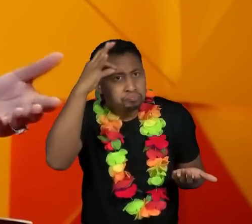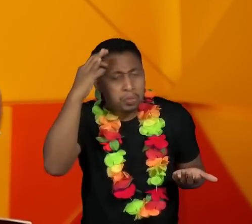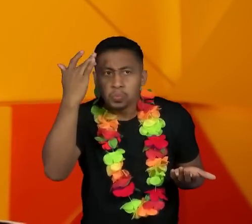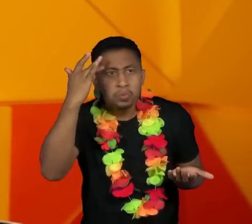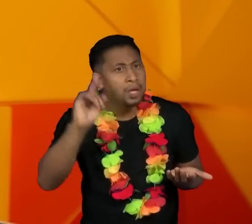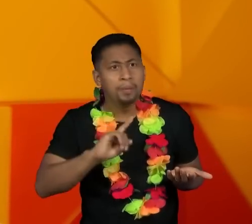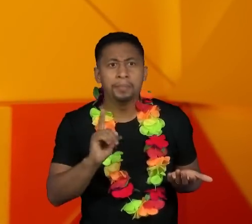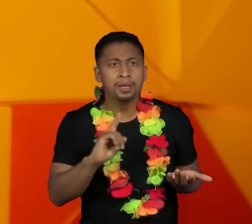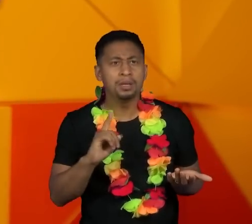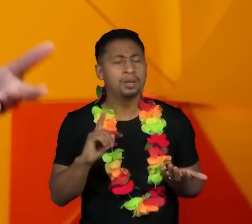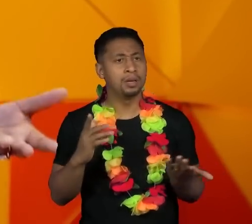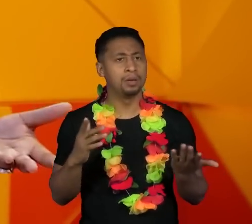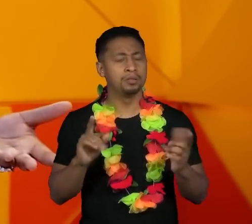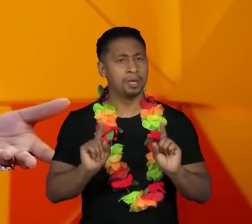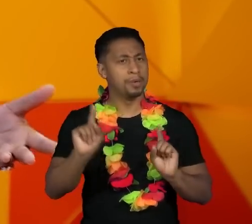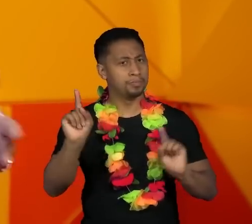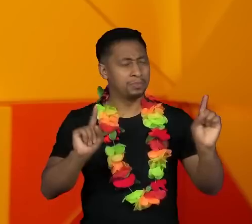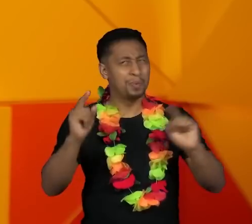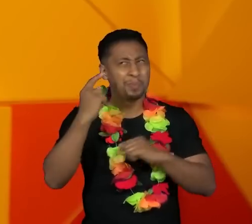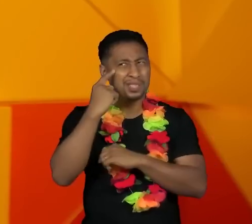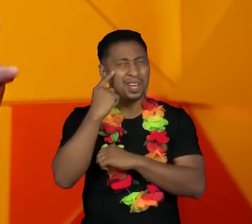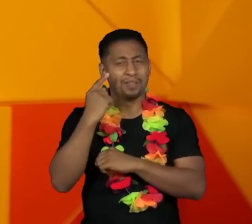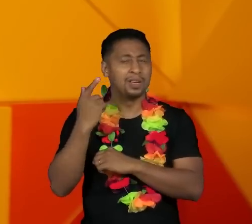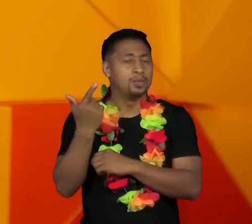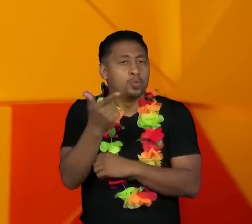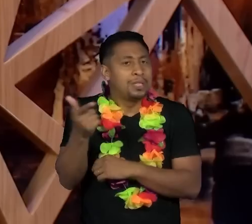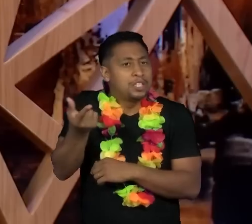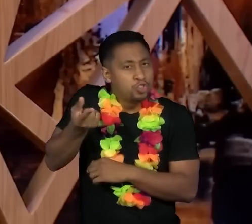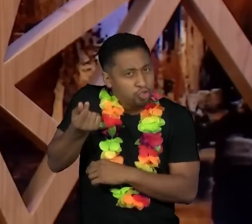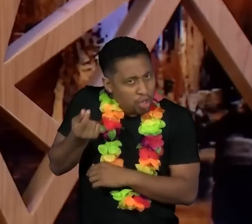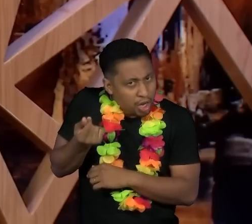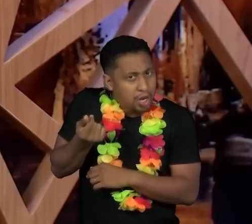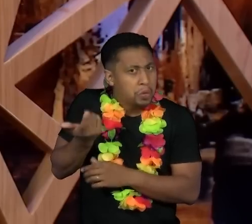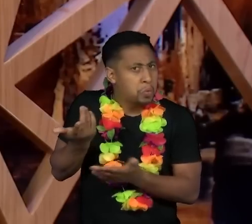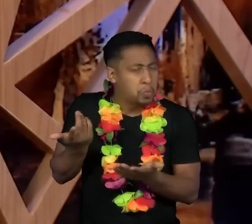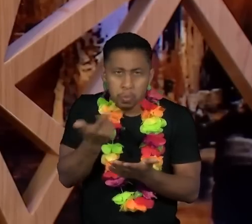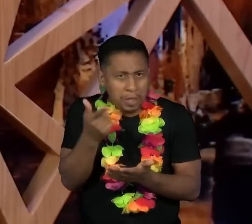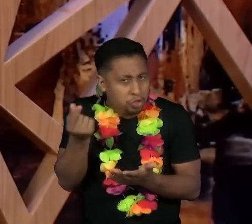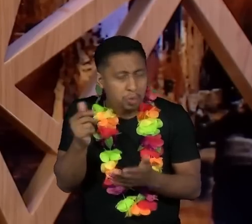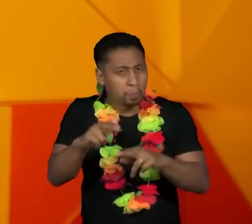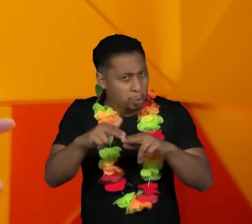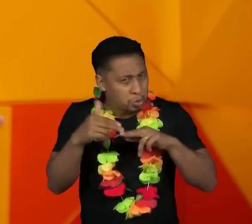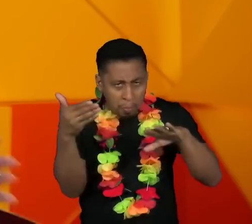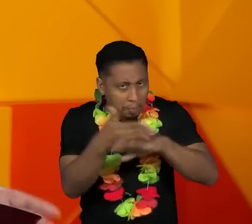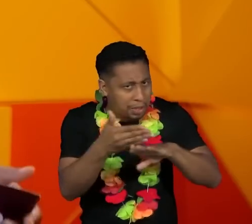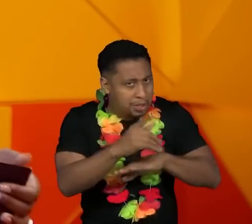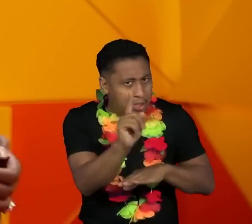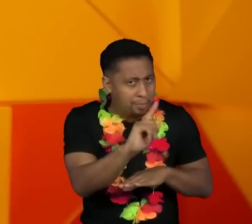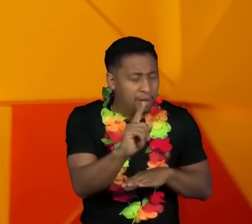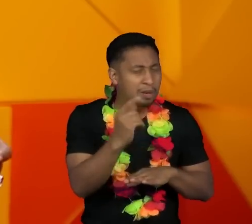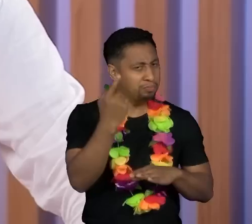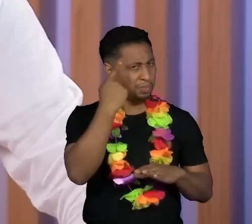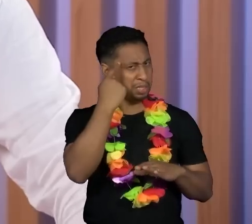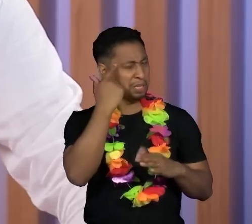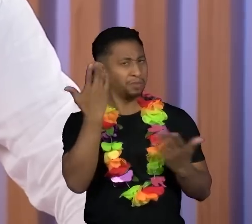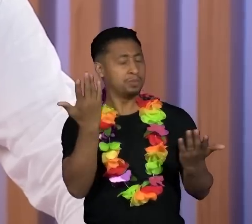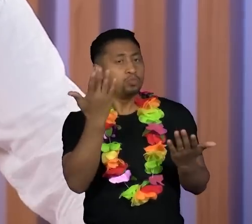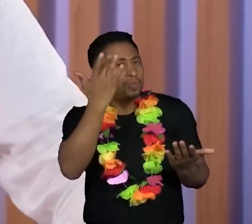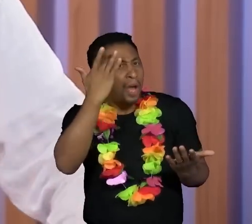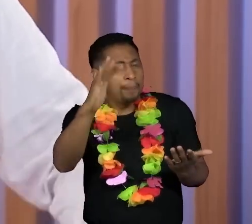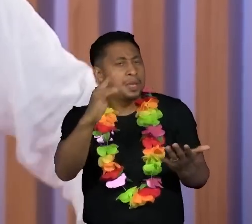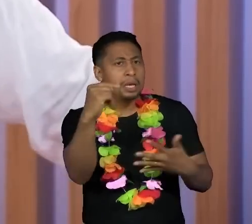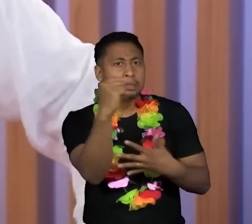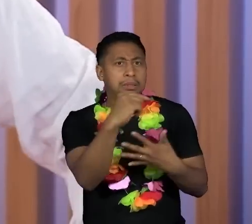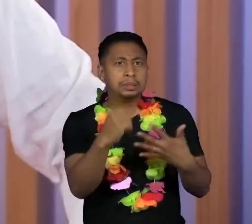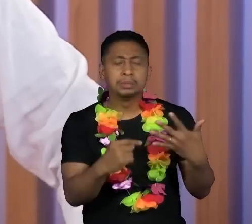uma questão financeira, de acesso a dinheiro somente, do que outras questões tão importantes. Está mais